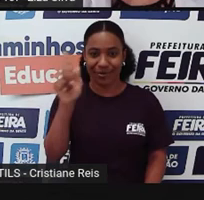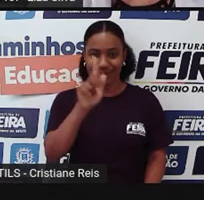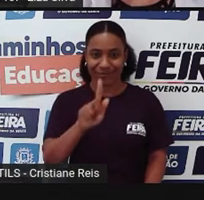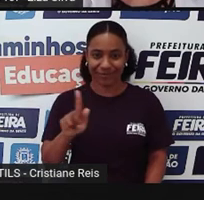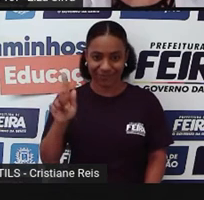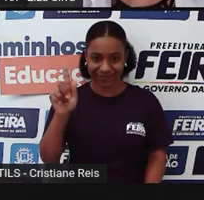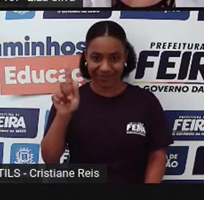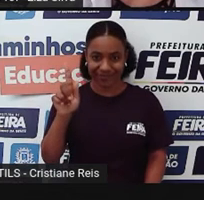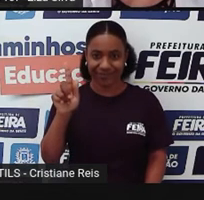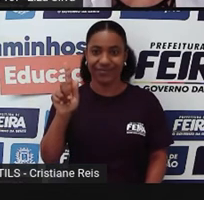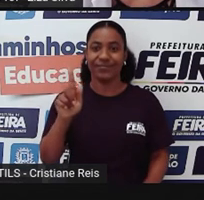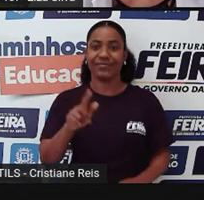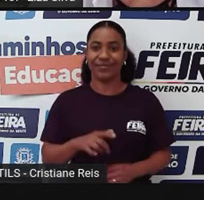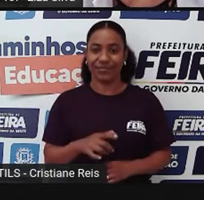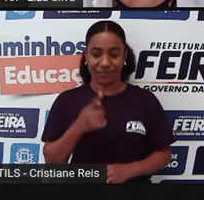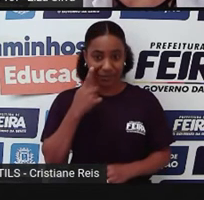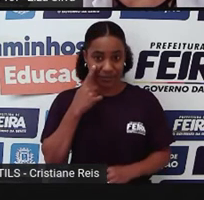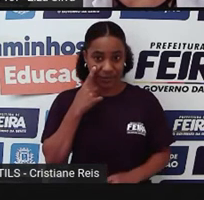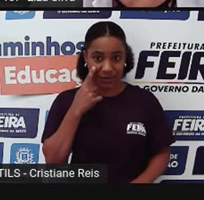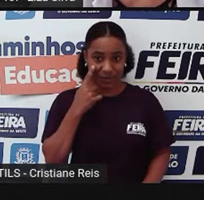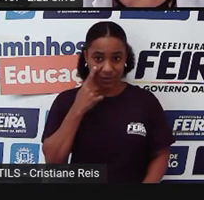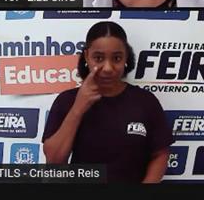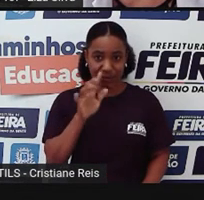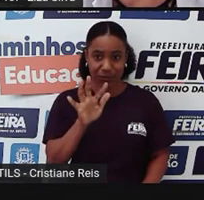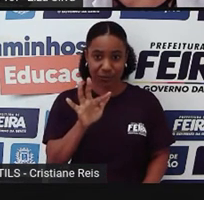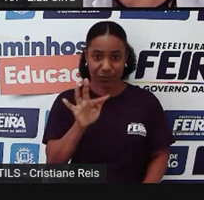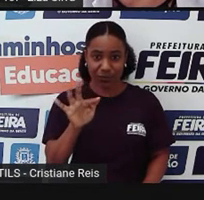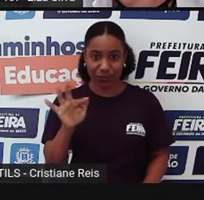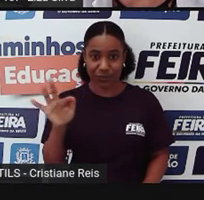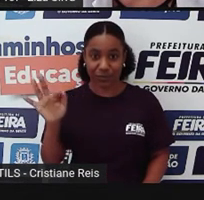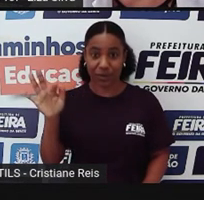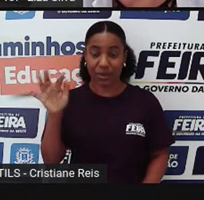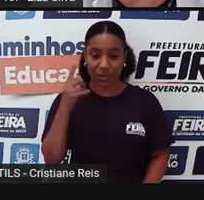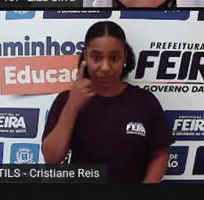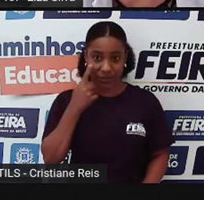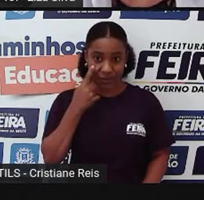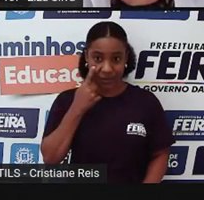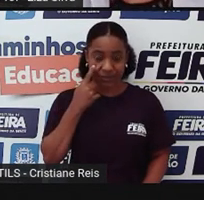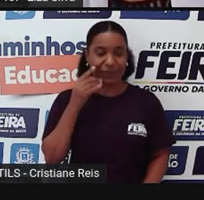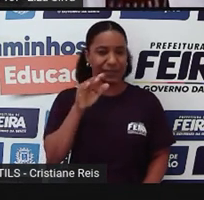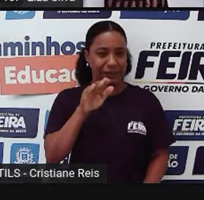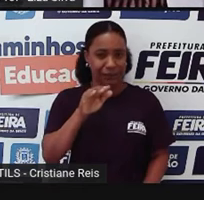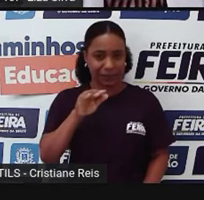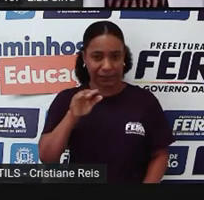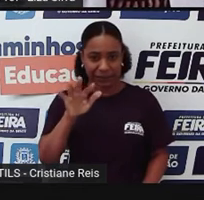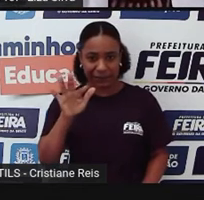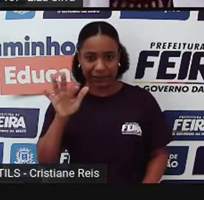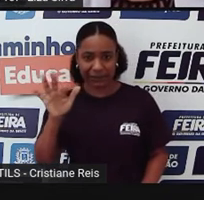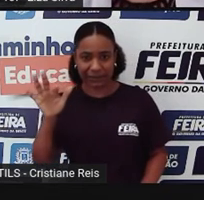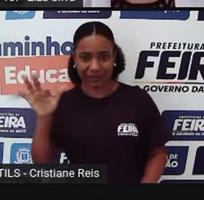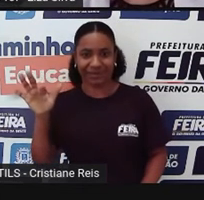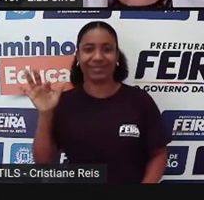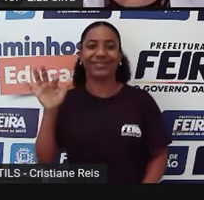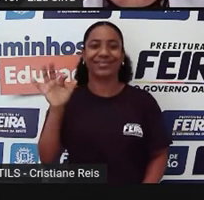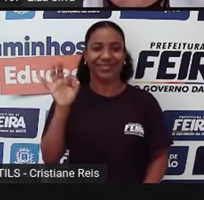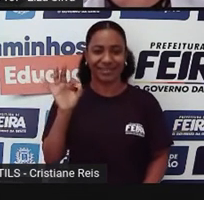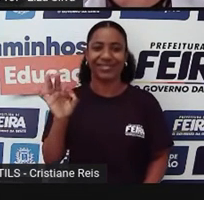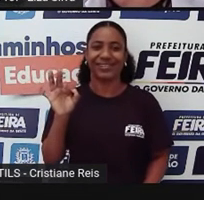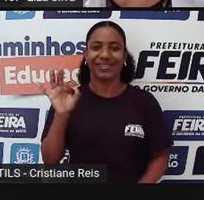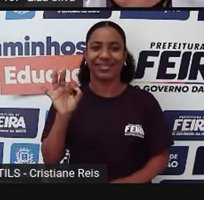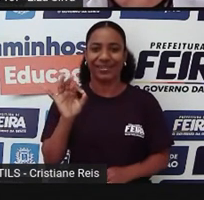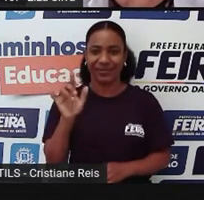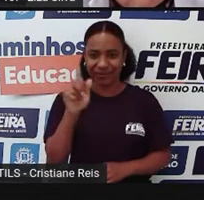é preciso que você segure aqui no meu caso né que eu tô utilizando o mouse até o final da palavra de obra que